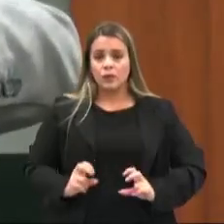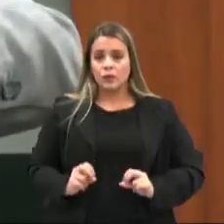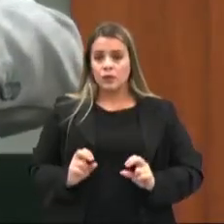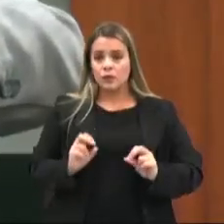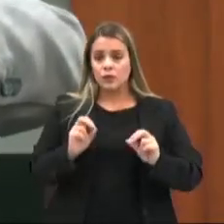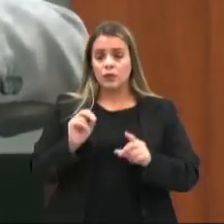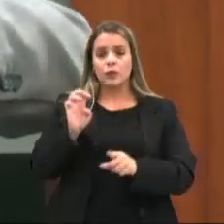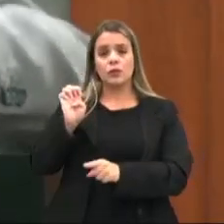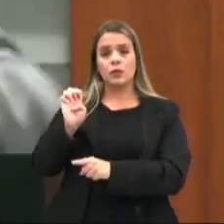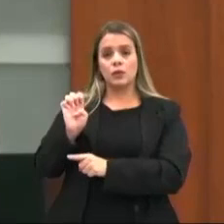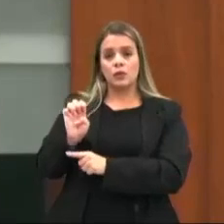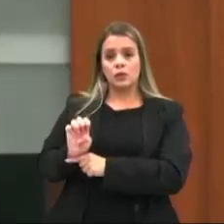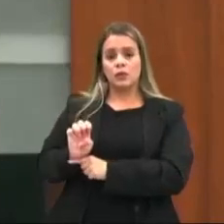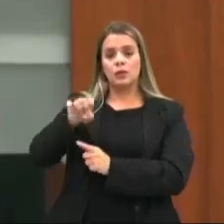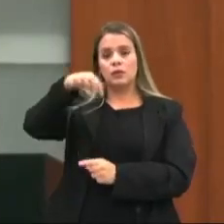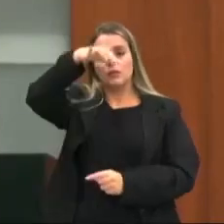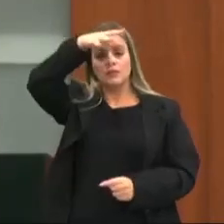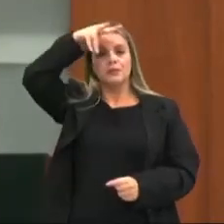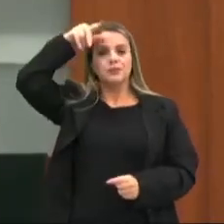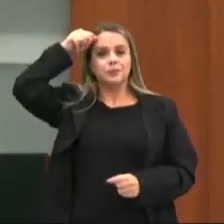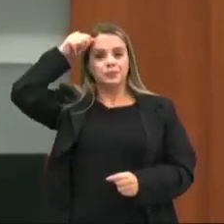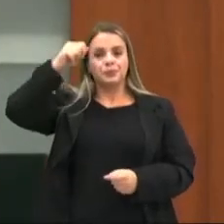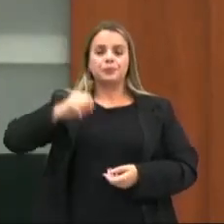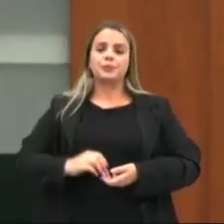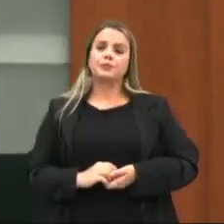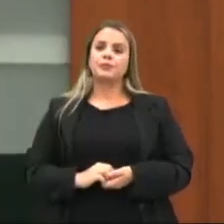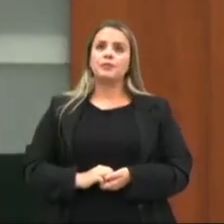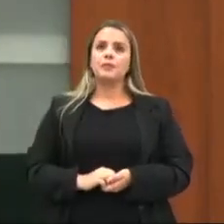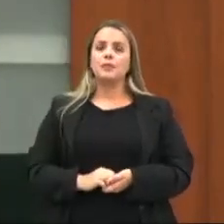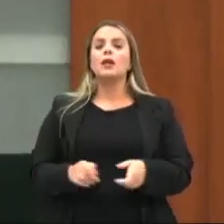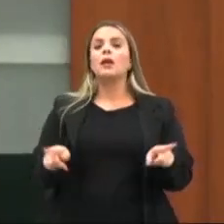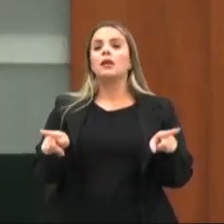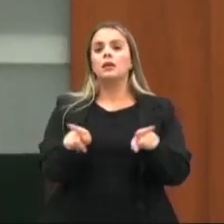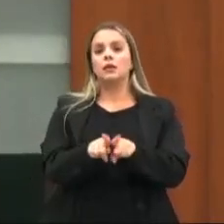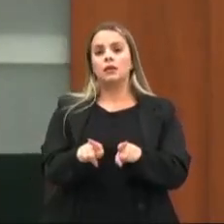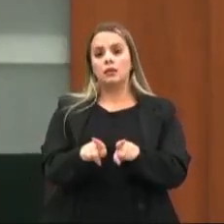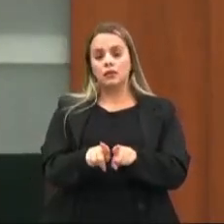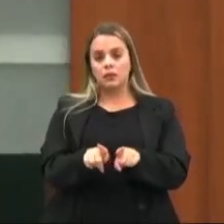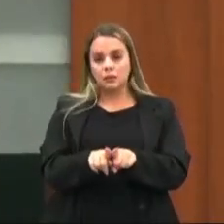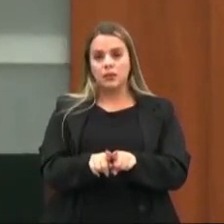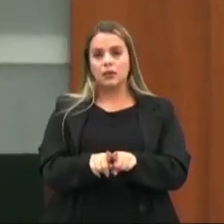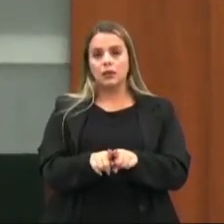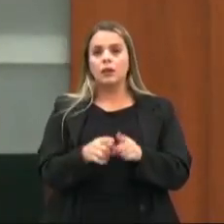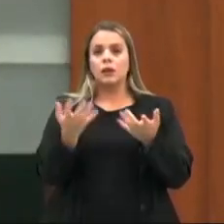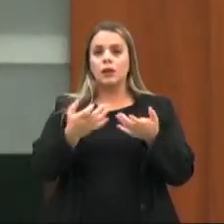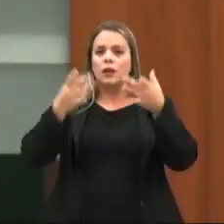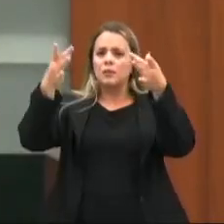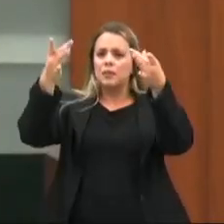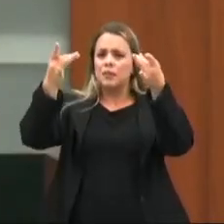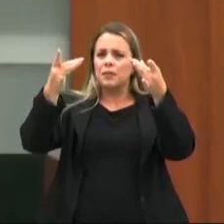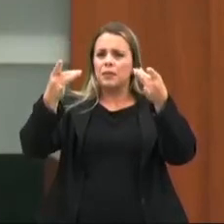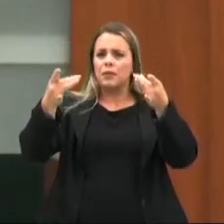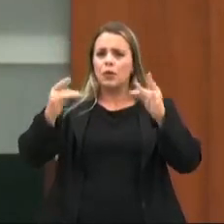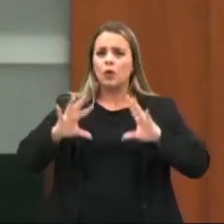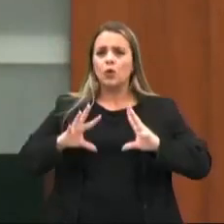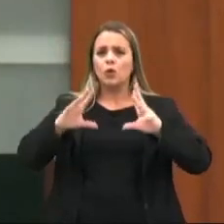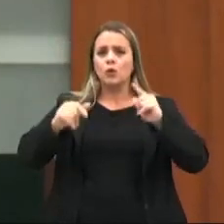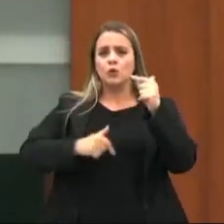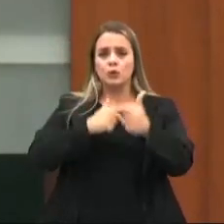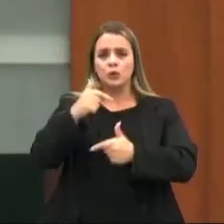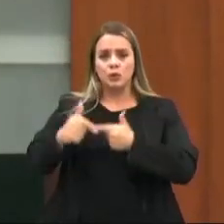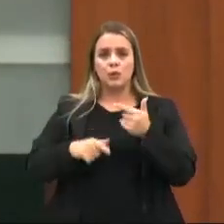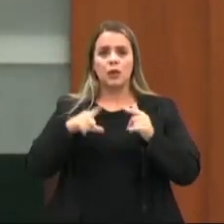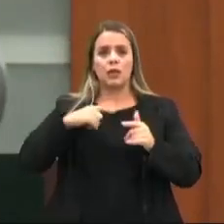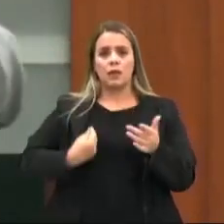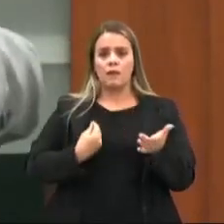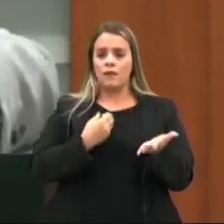no estado de Mato Grosso. Ao mesmo tempo, o detalhamento de todos os serviços